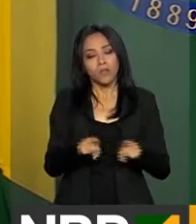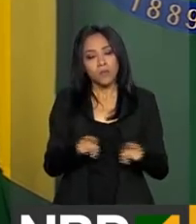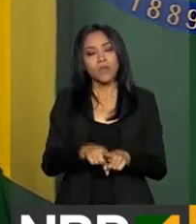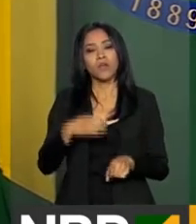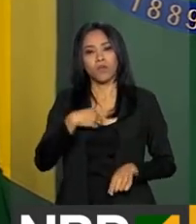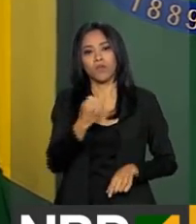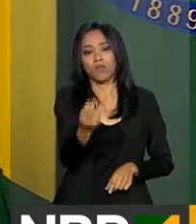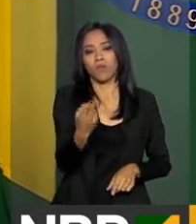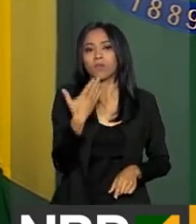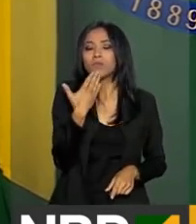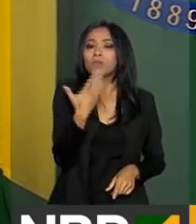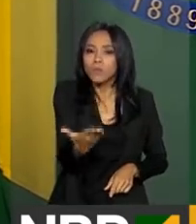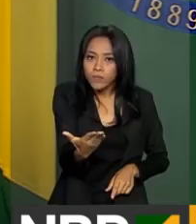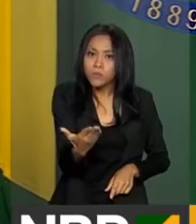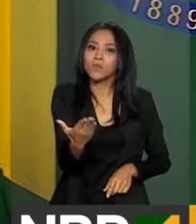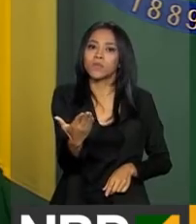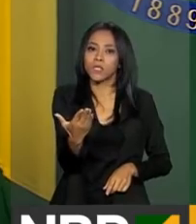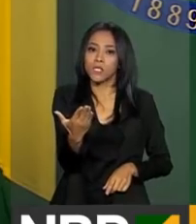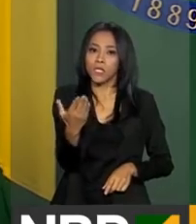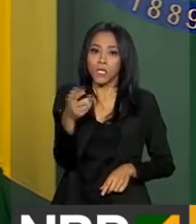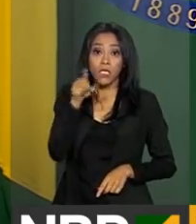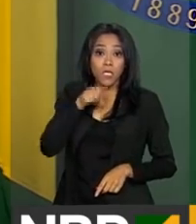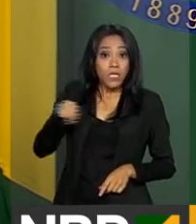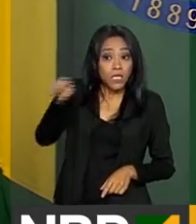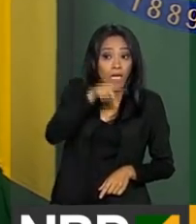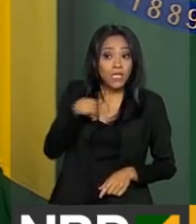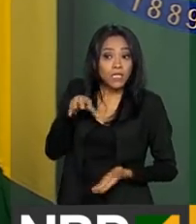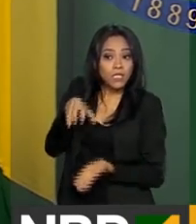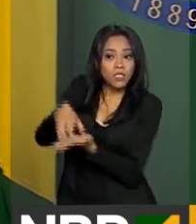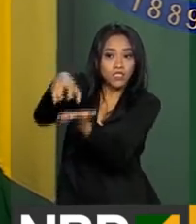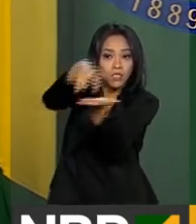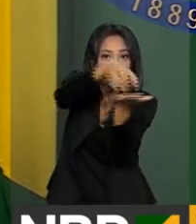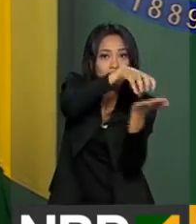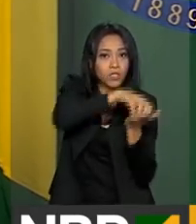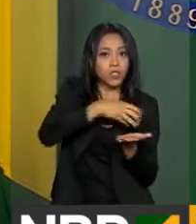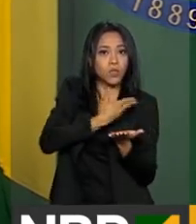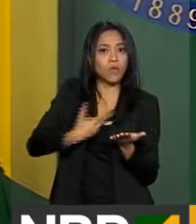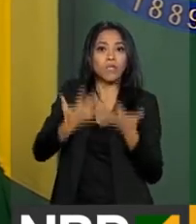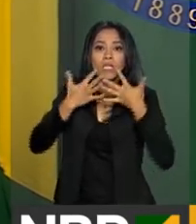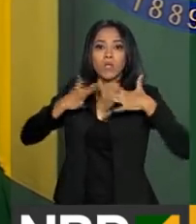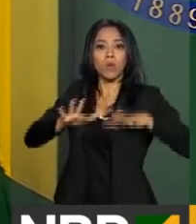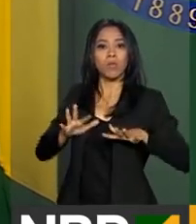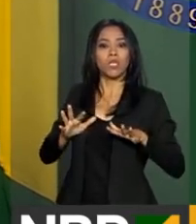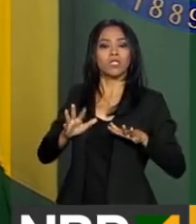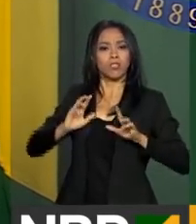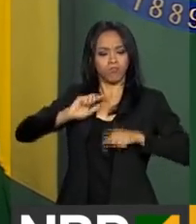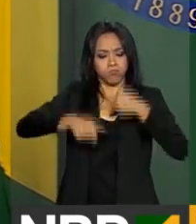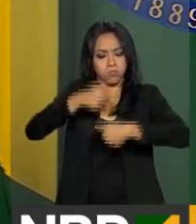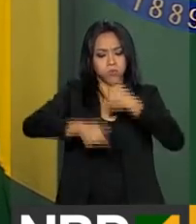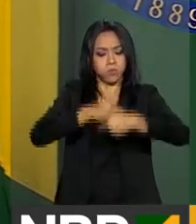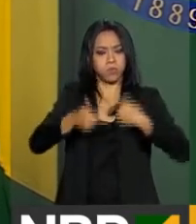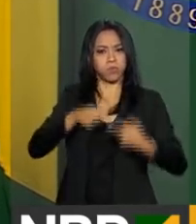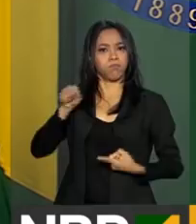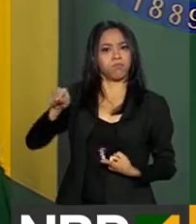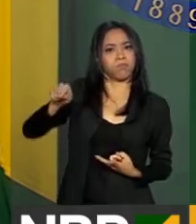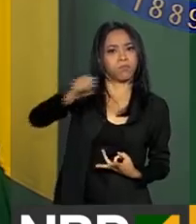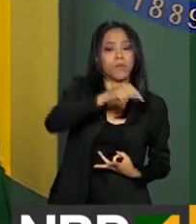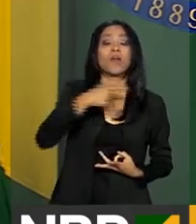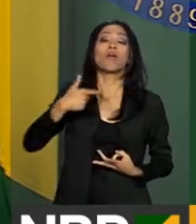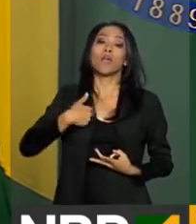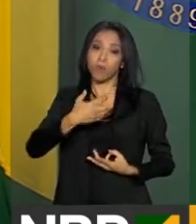para que realmente as instituições possam funcionar regularmente sugerir ou